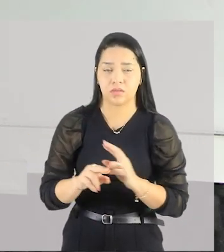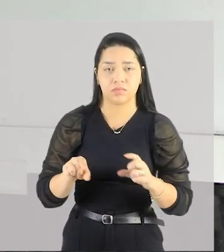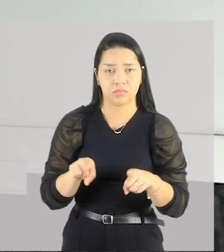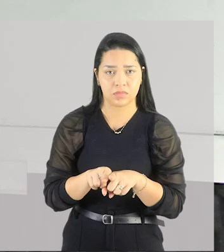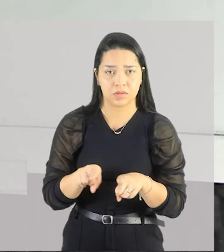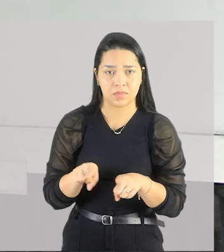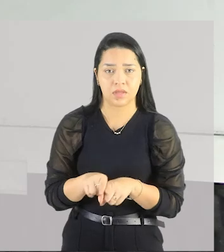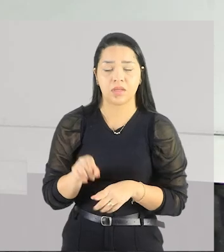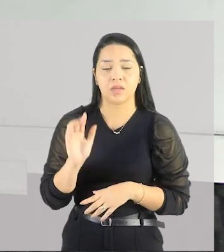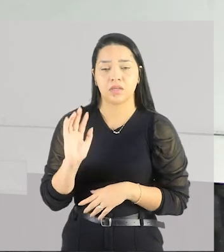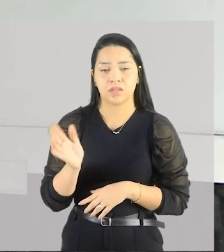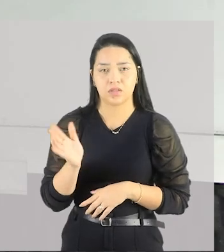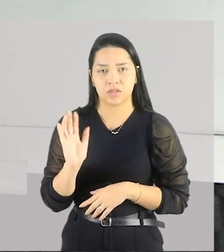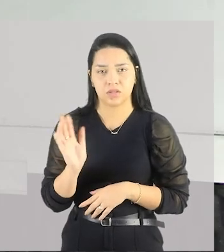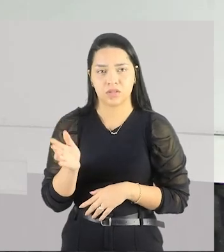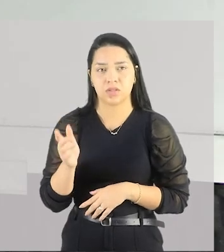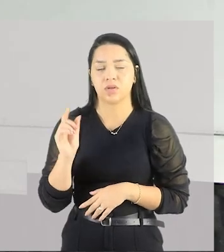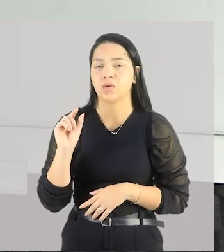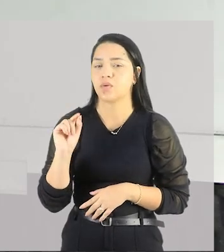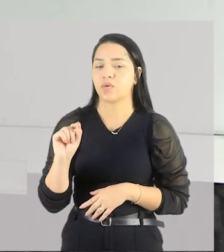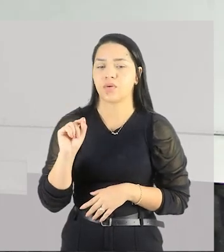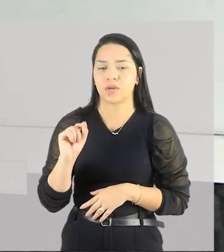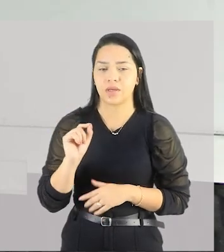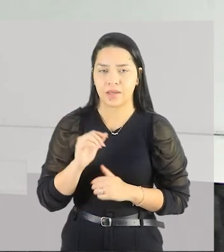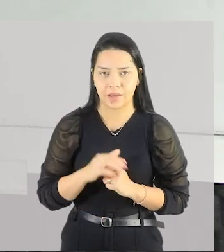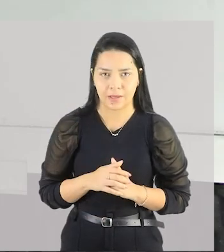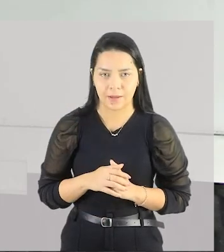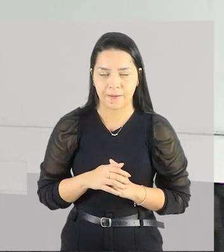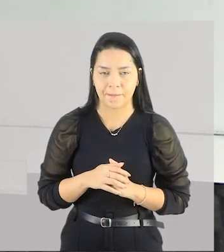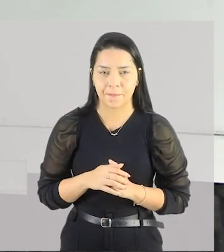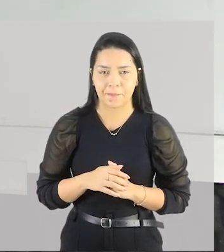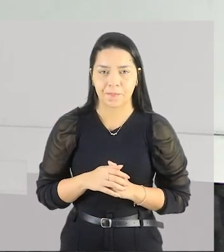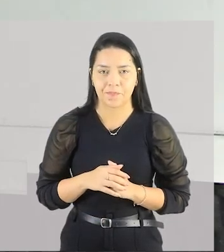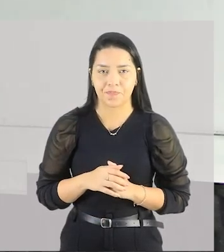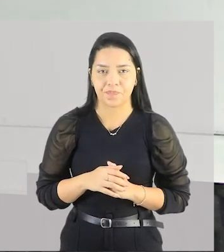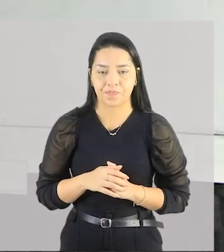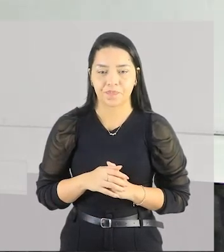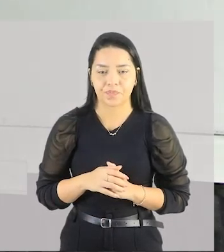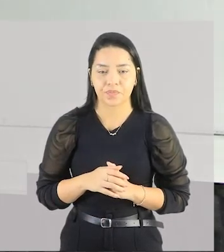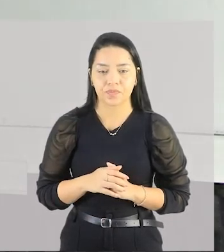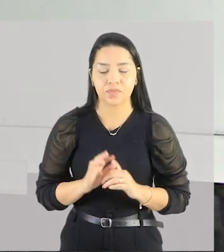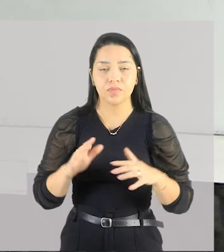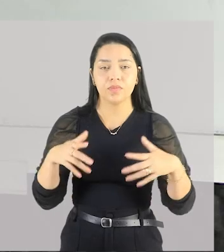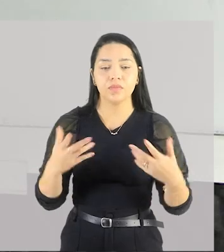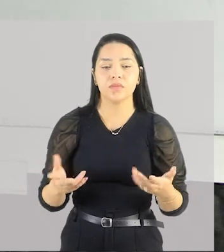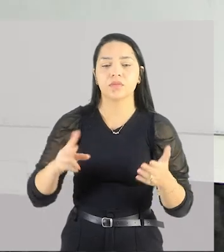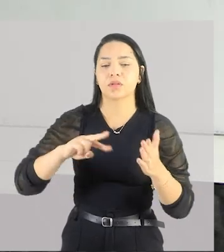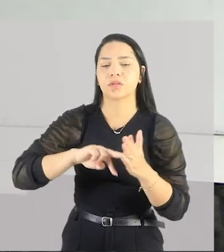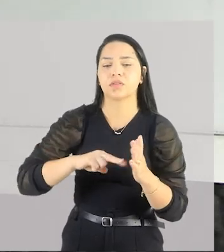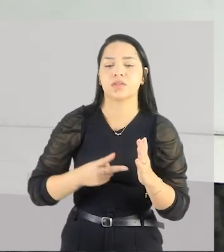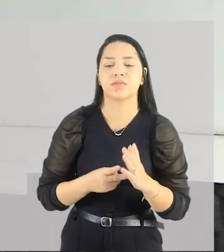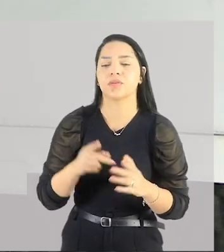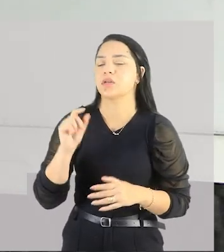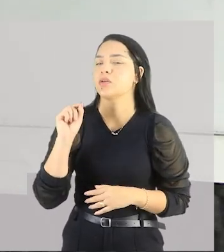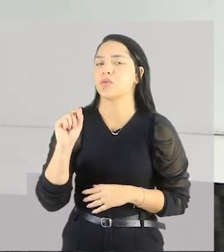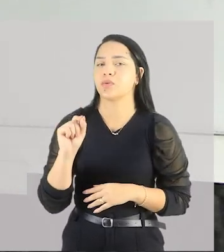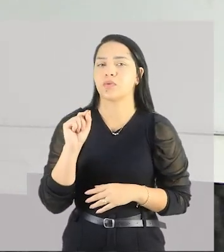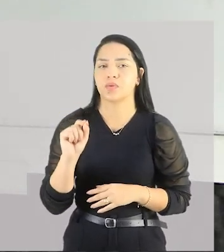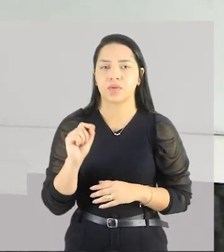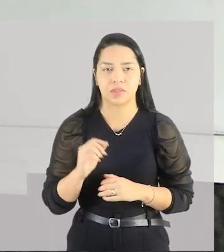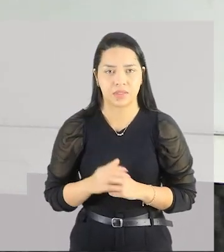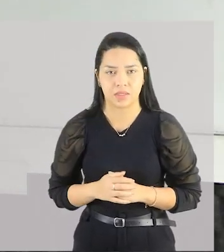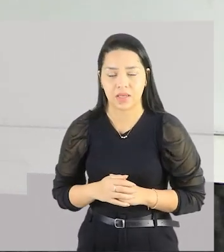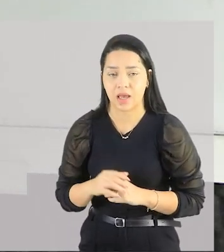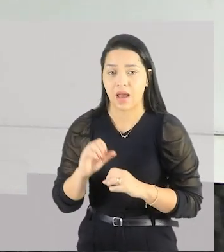qual satélite? A, B, C, D e E. Pessoal, só voltando aqui para a fórmula, a gente